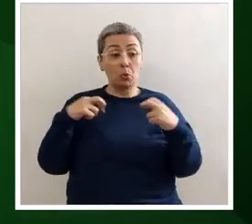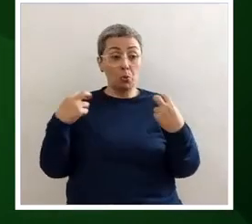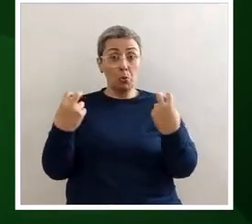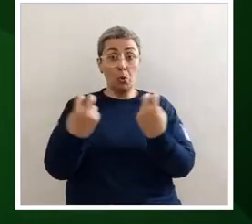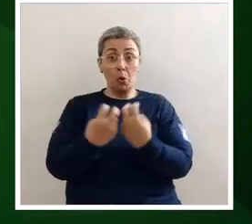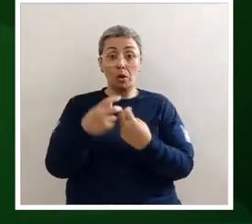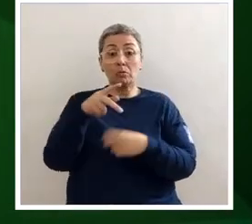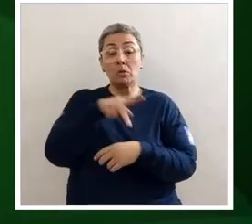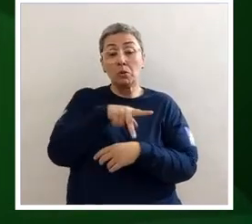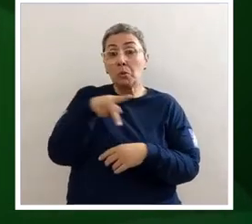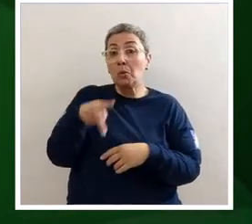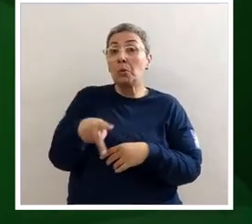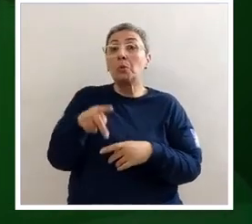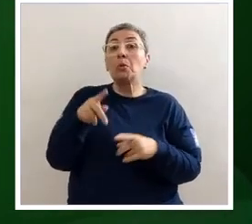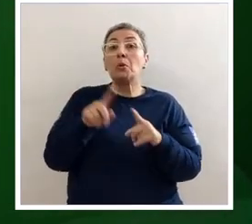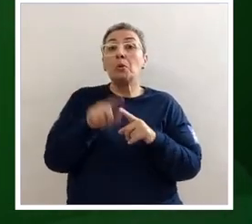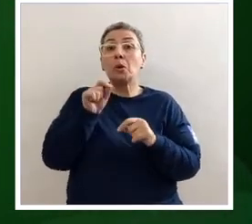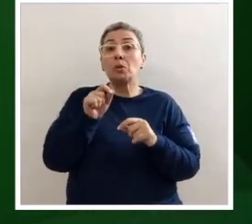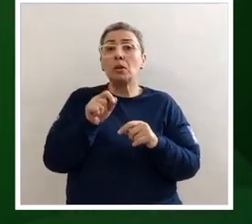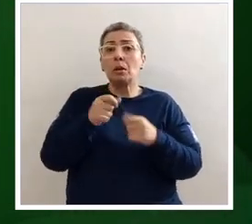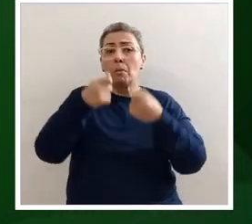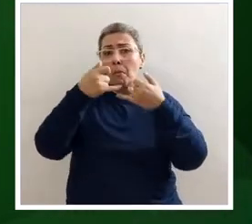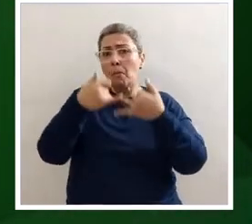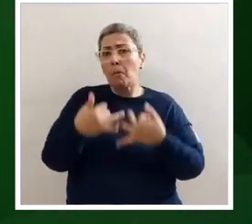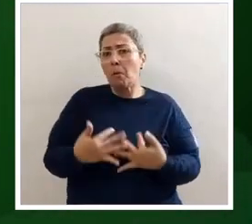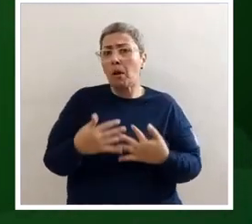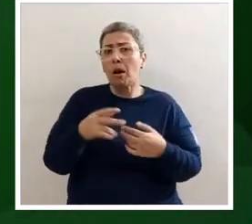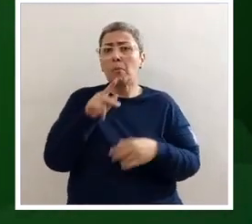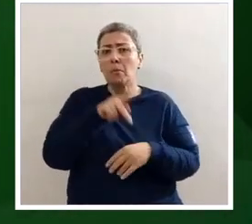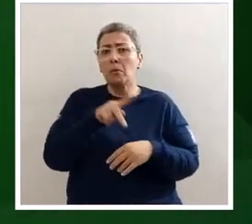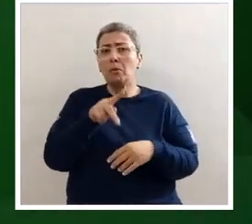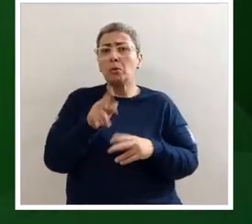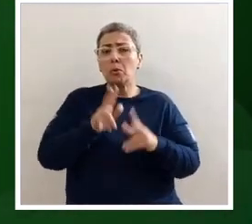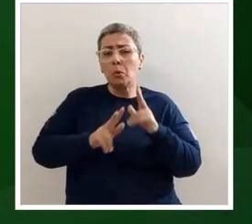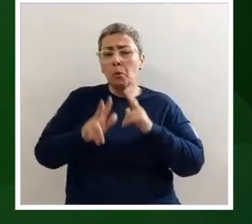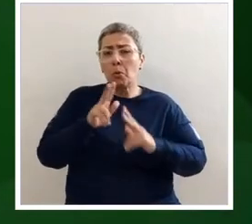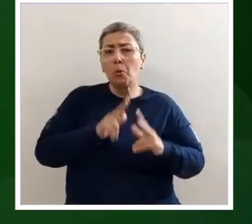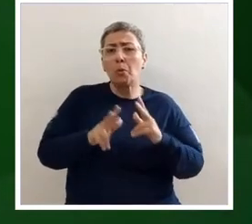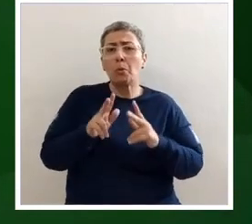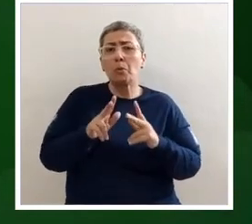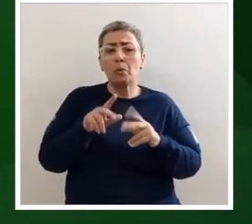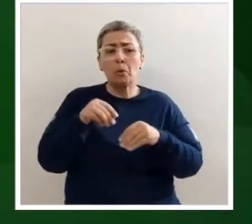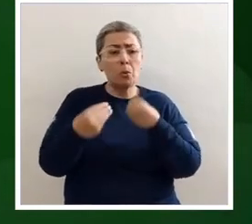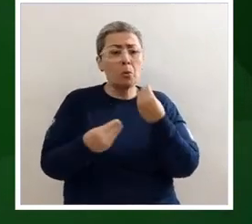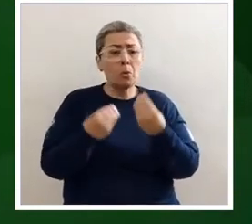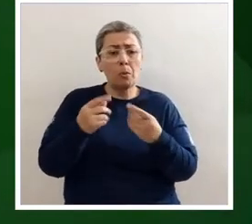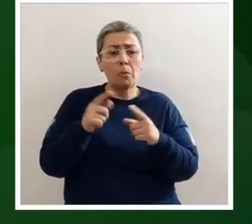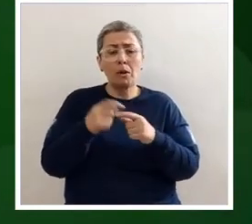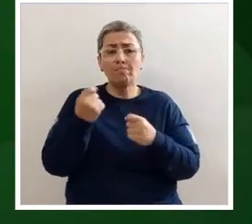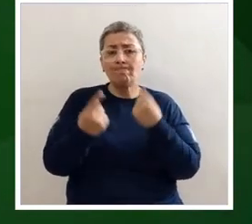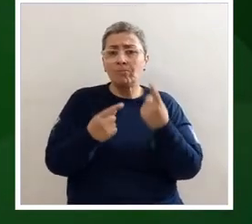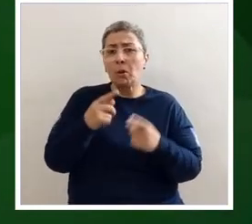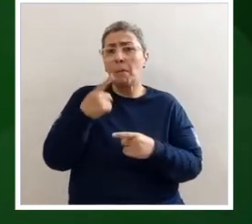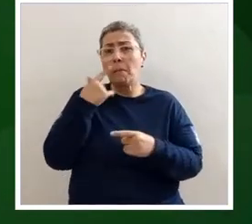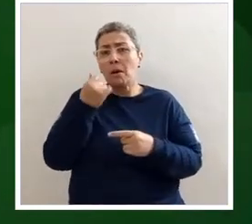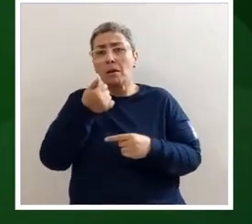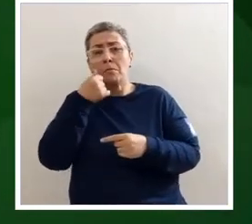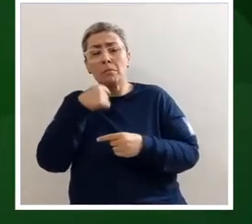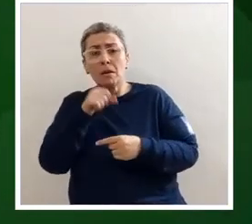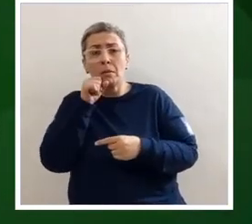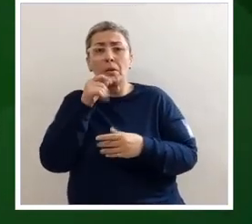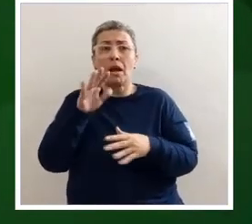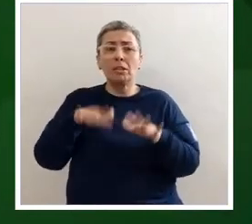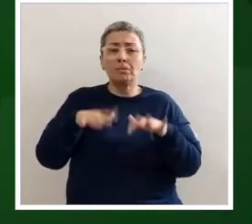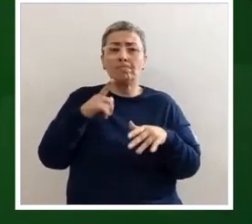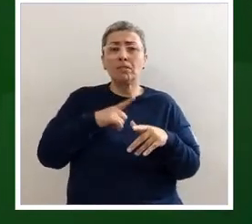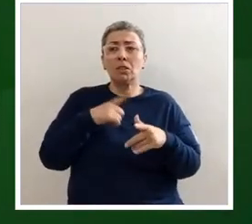com os professores relato dos professores dizendo como alguns pais né eles